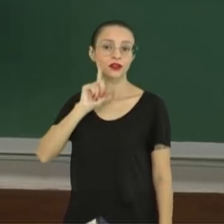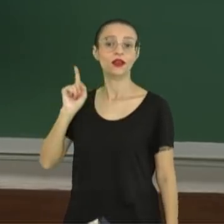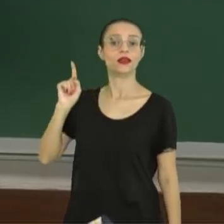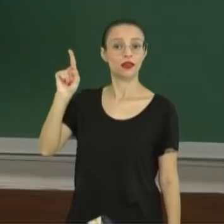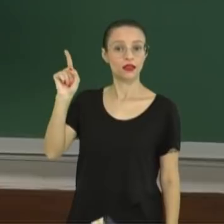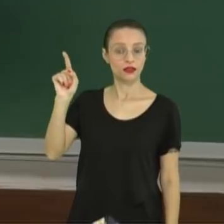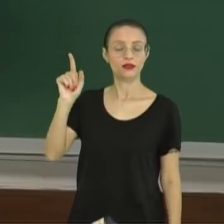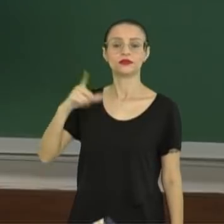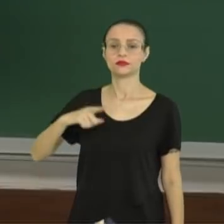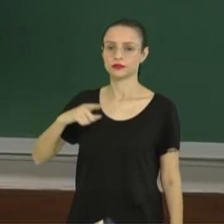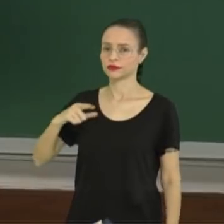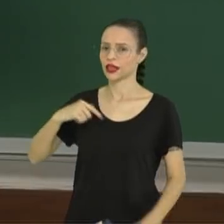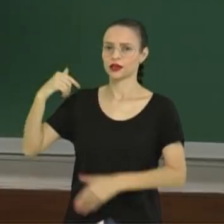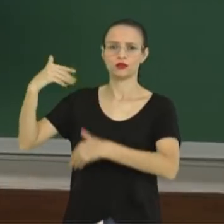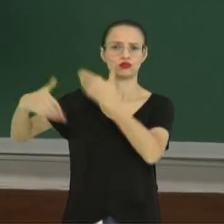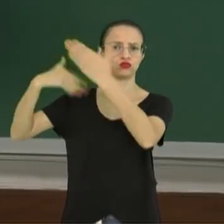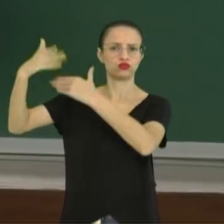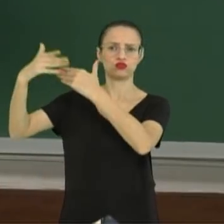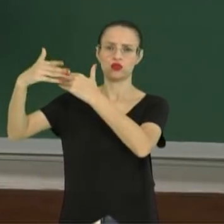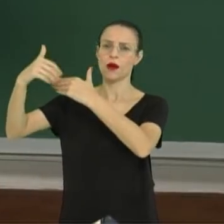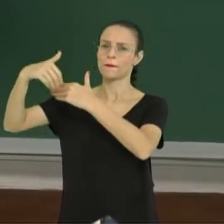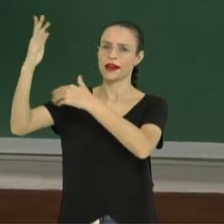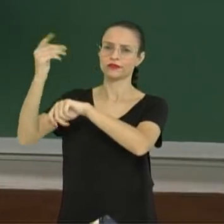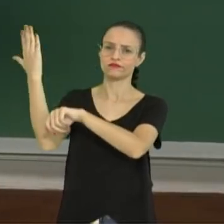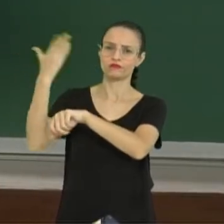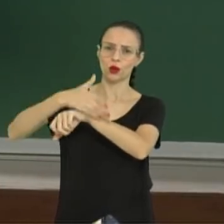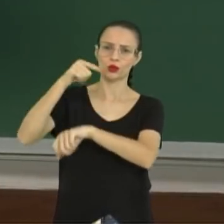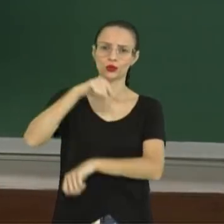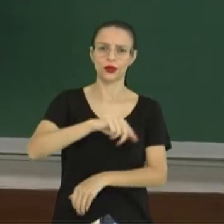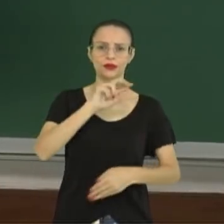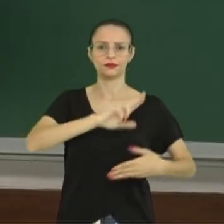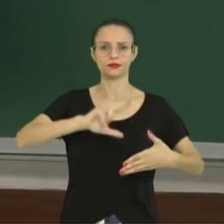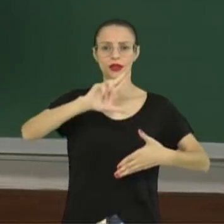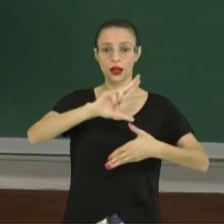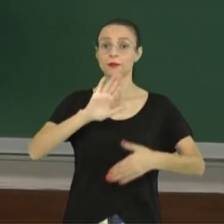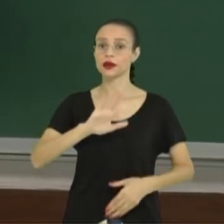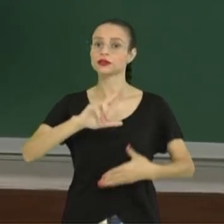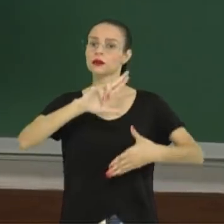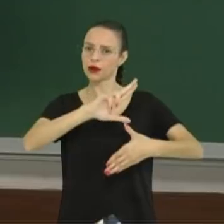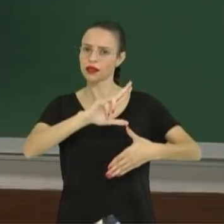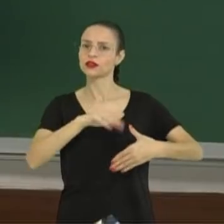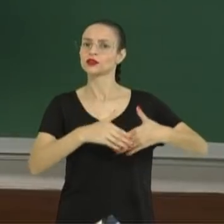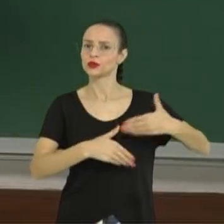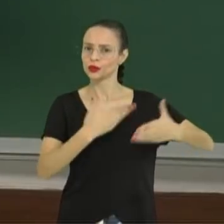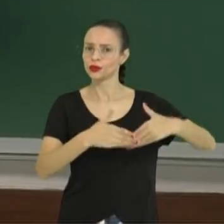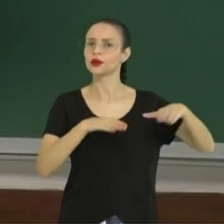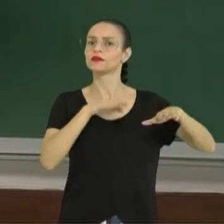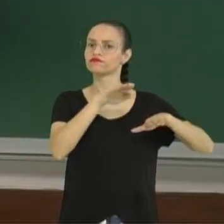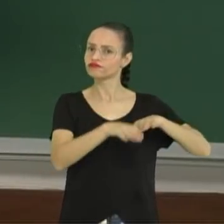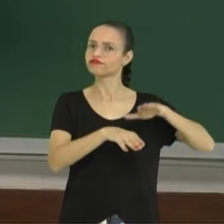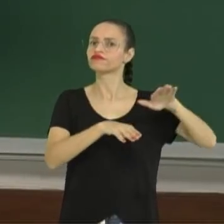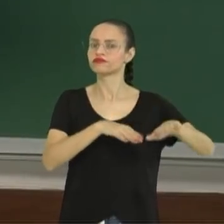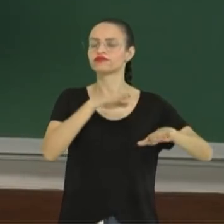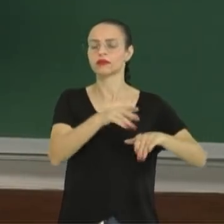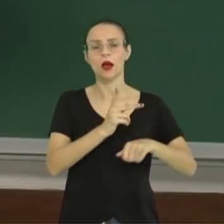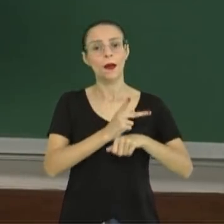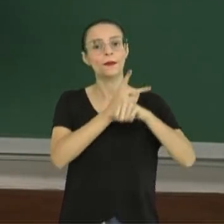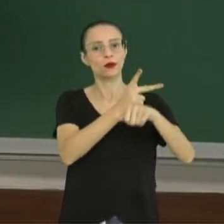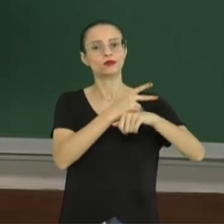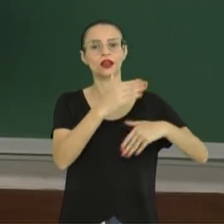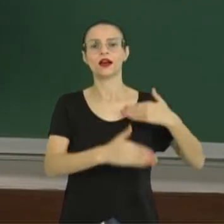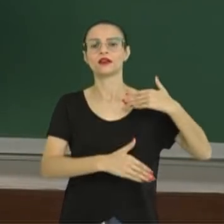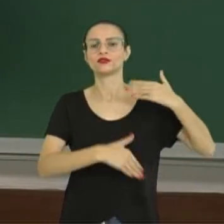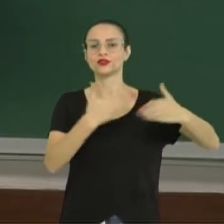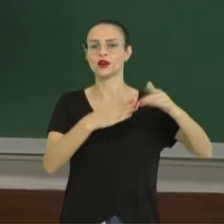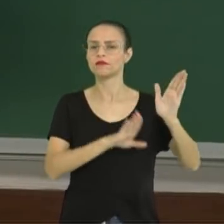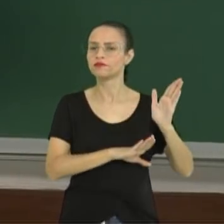desenvolvimento muito à frente do restante dos países da América Latina. Mas a América Latina vem caminhando, né, em busca de um